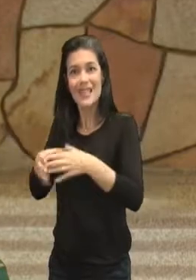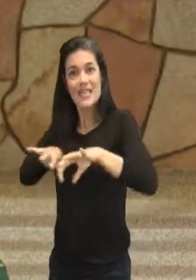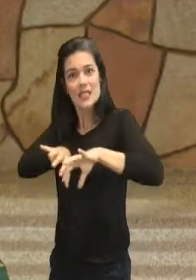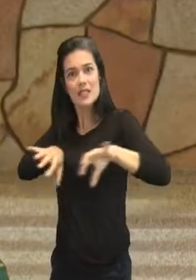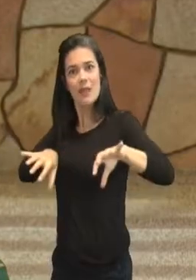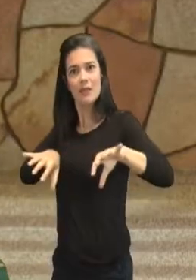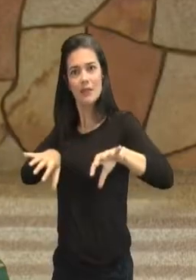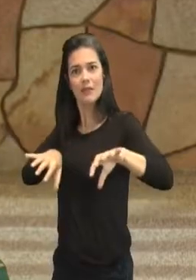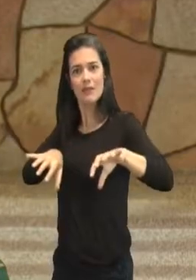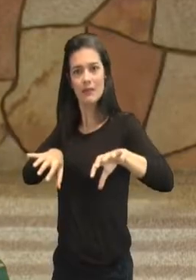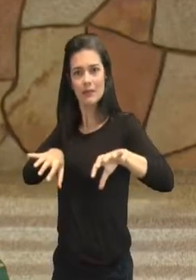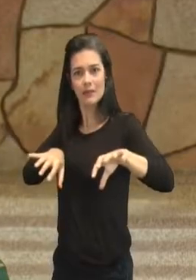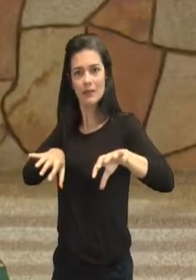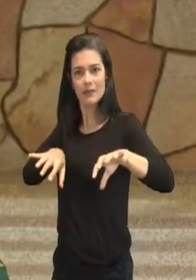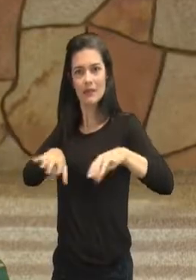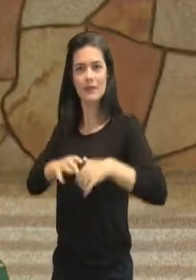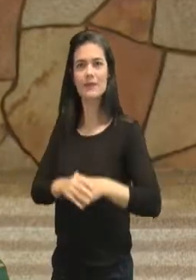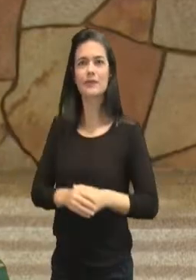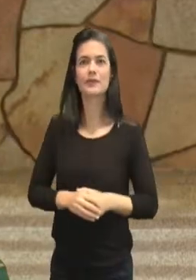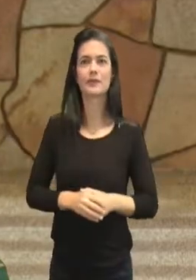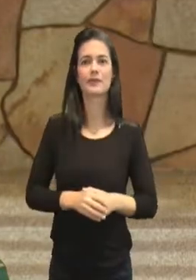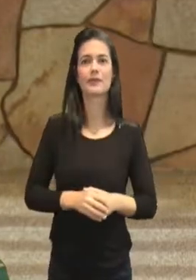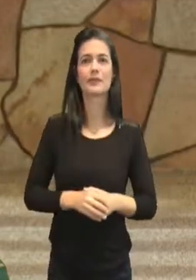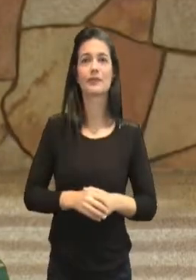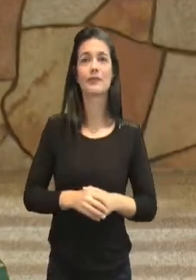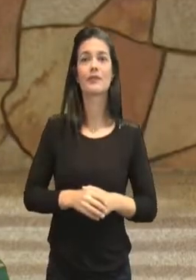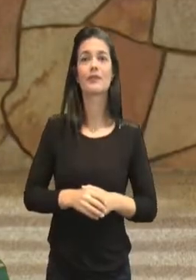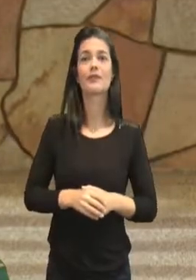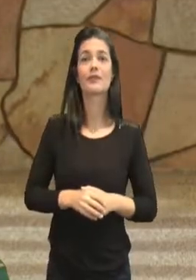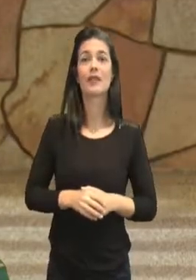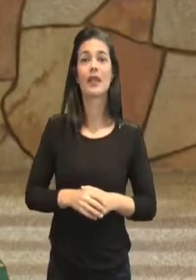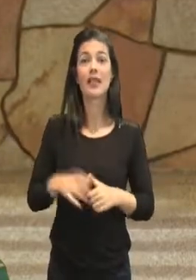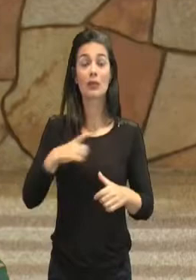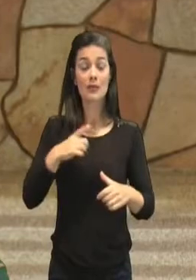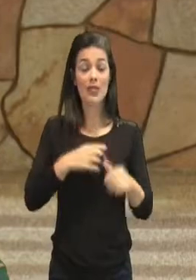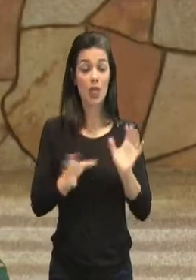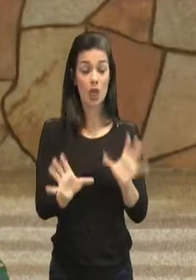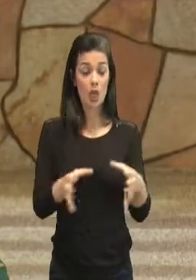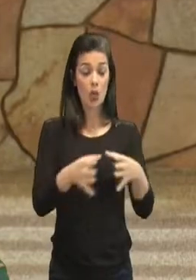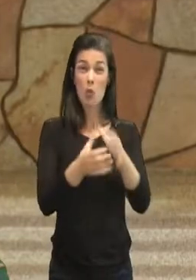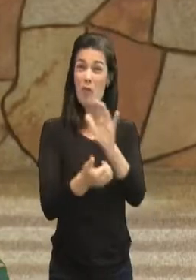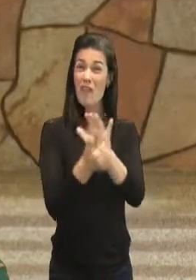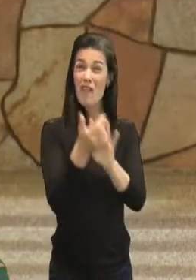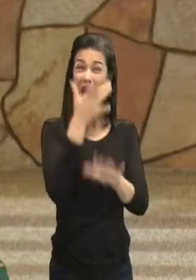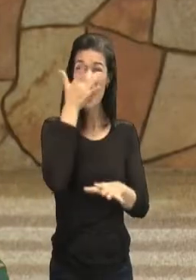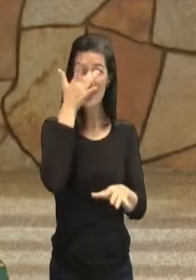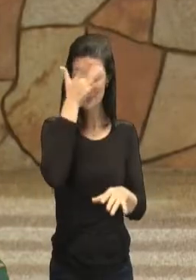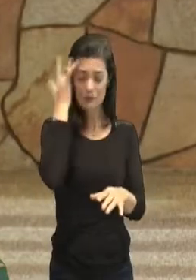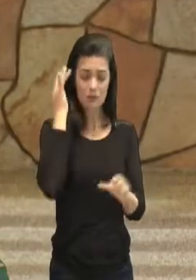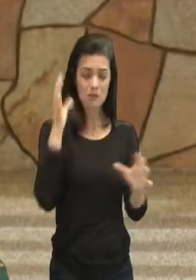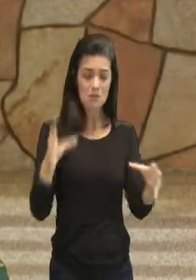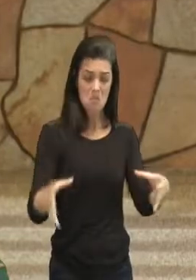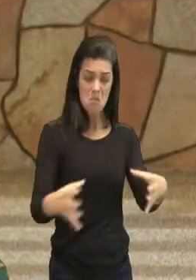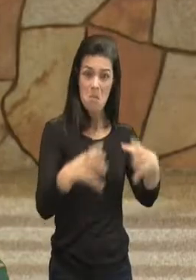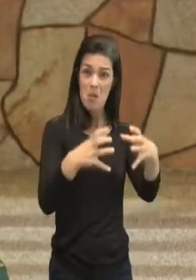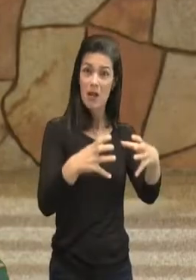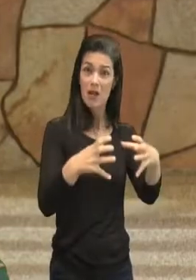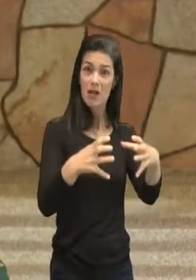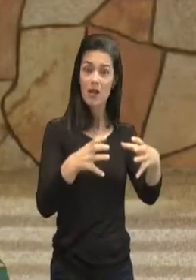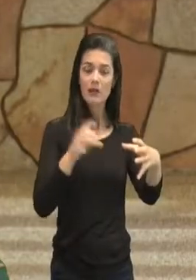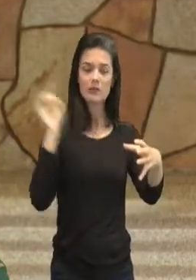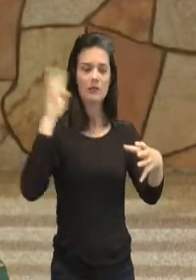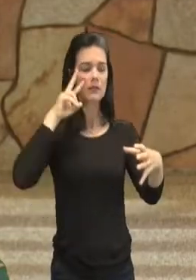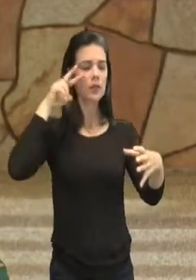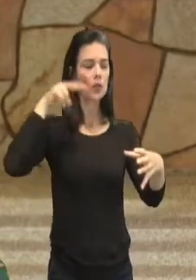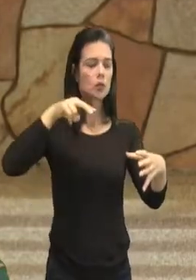verbo eclegô, escolher dentre muitos, tirar do meio de muitos apenas um